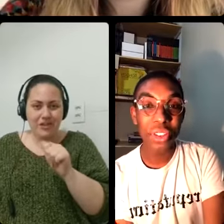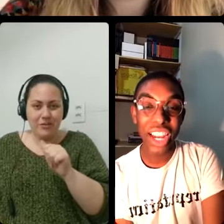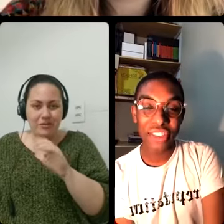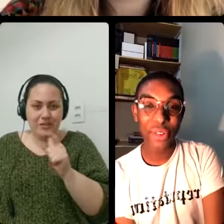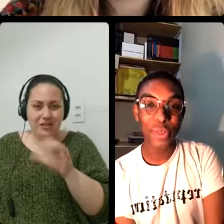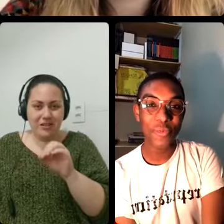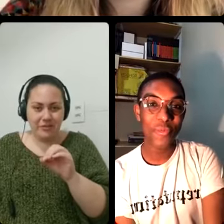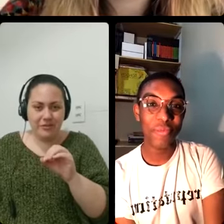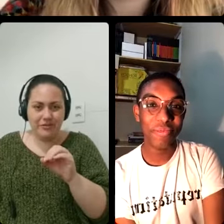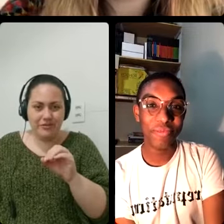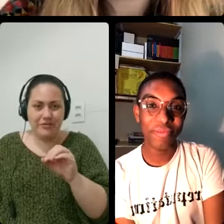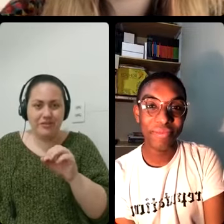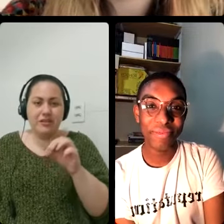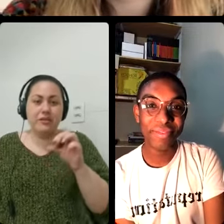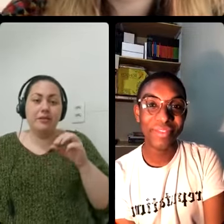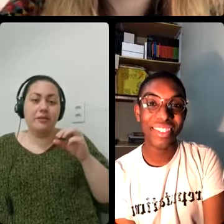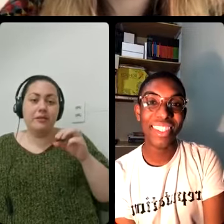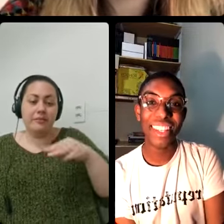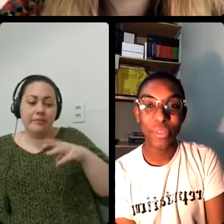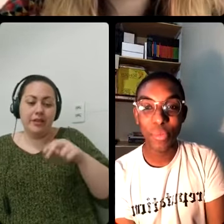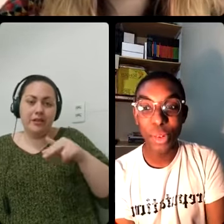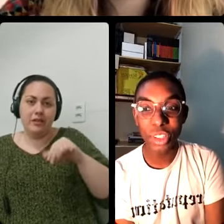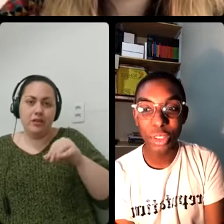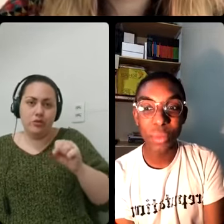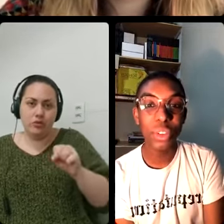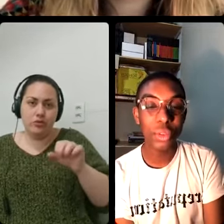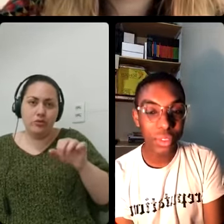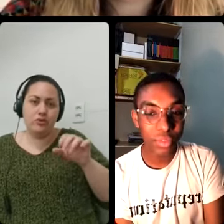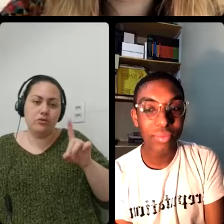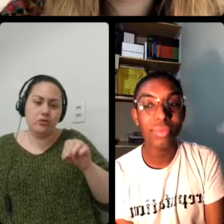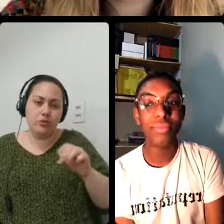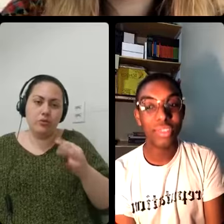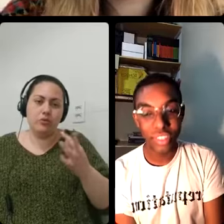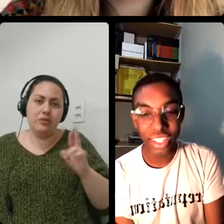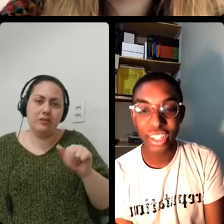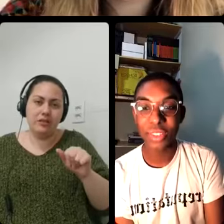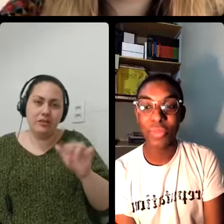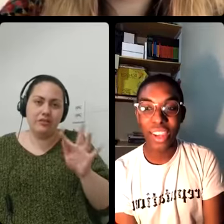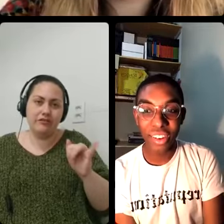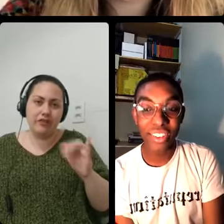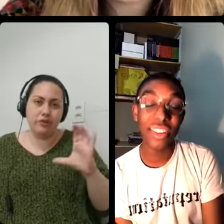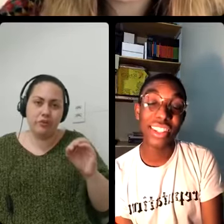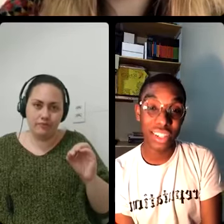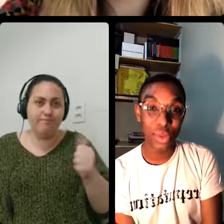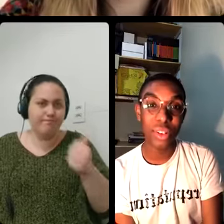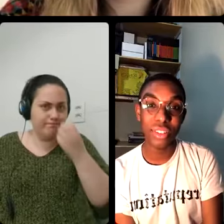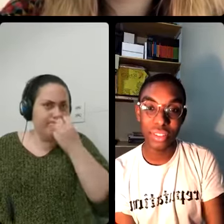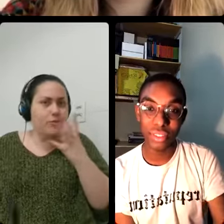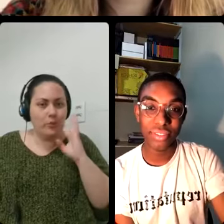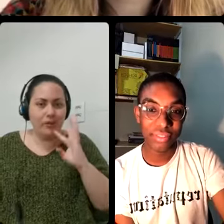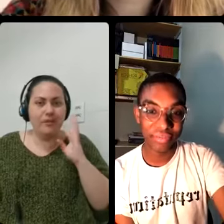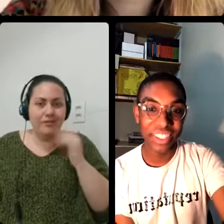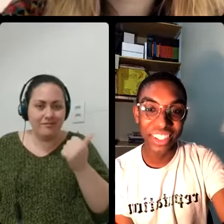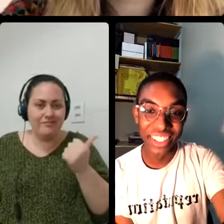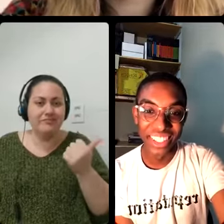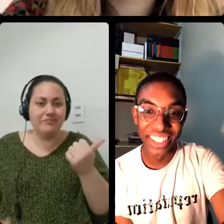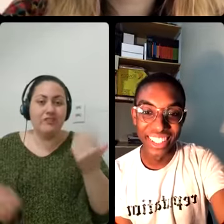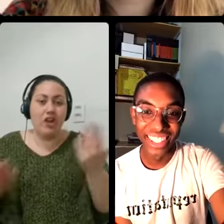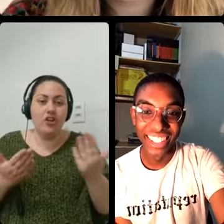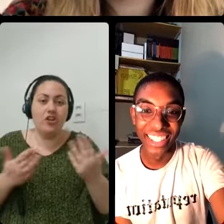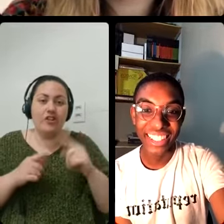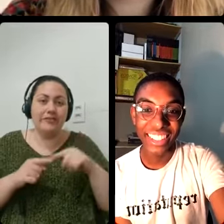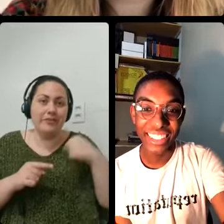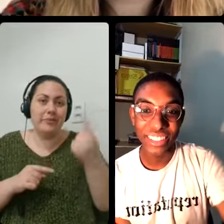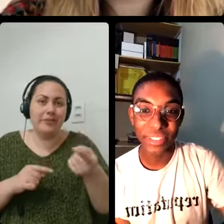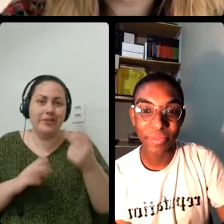Meninos do Tráfico. Ah, uhum. É muito bom, de verdade. Agora eu vou atrás Ela, do outro. ela